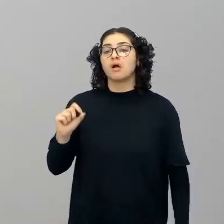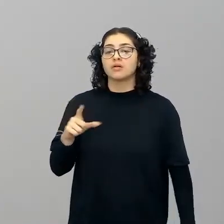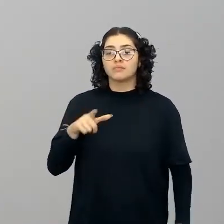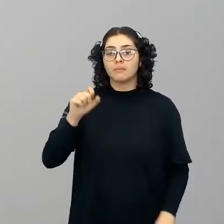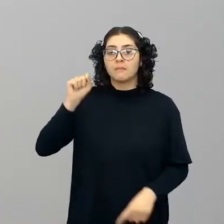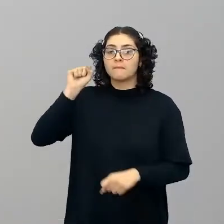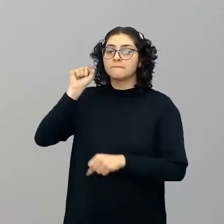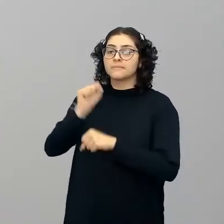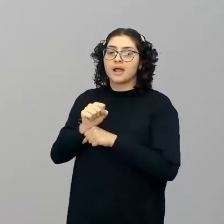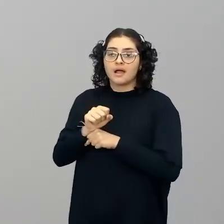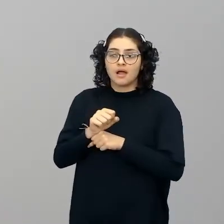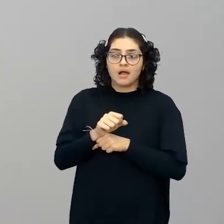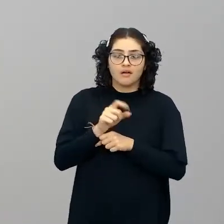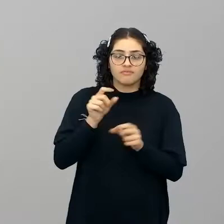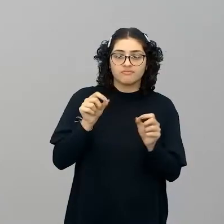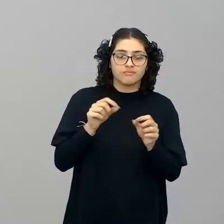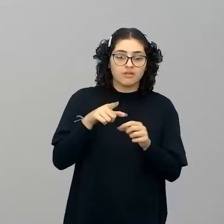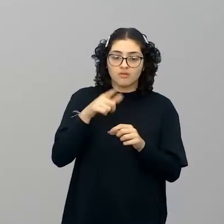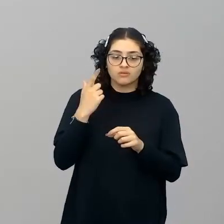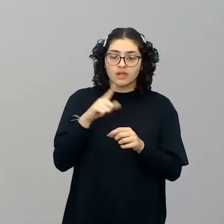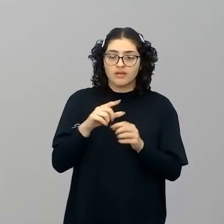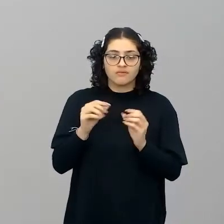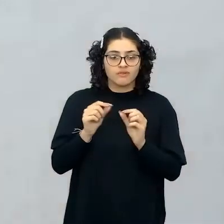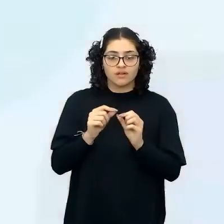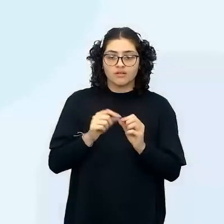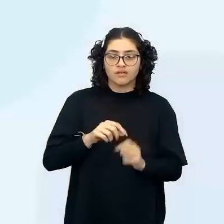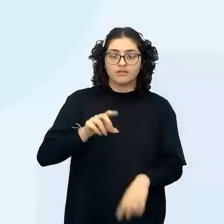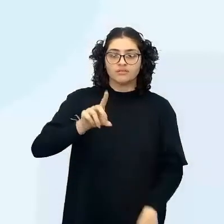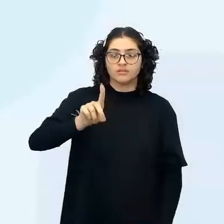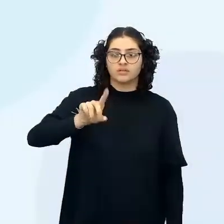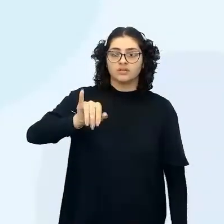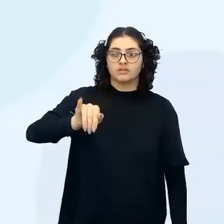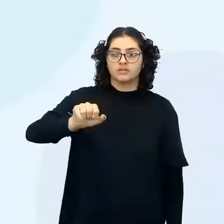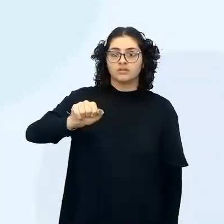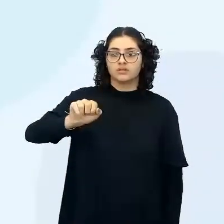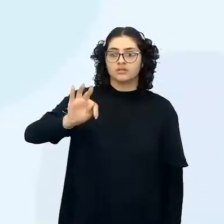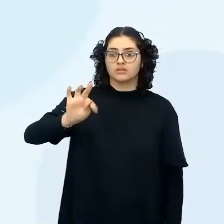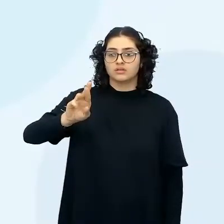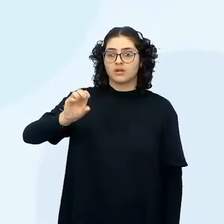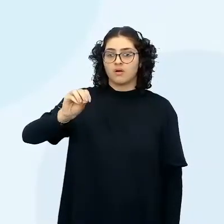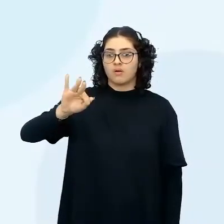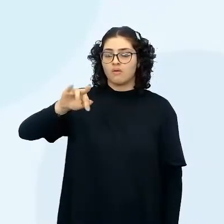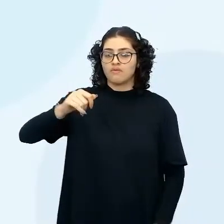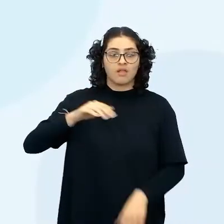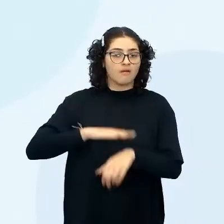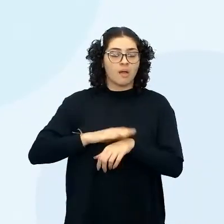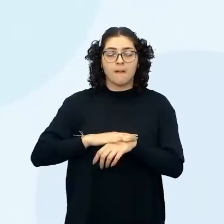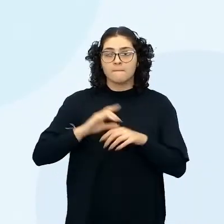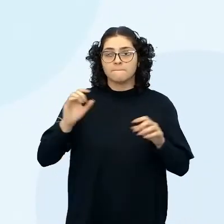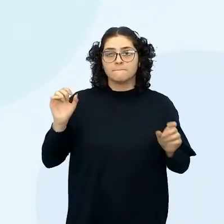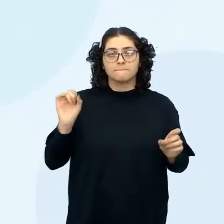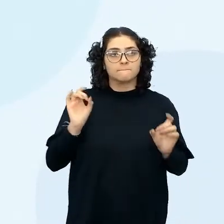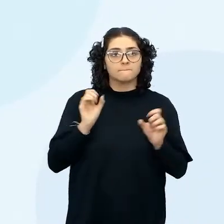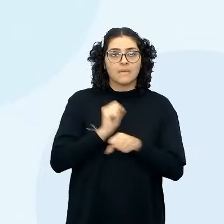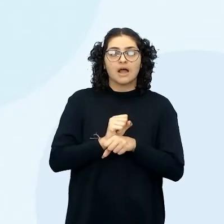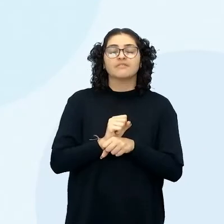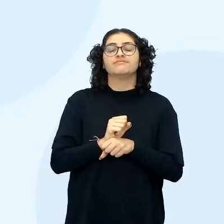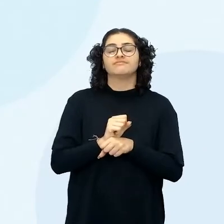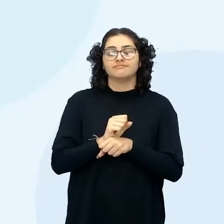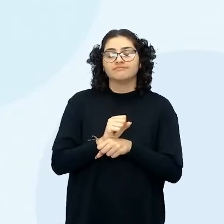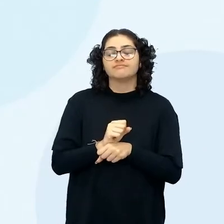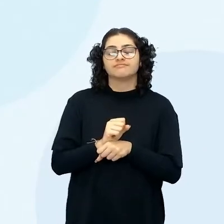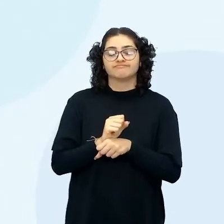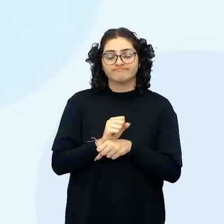produzir a distrofina. Então, aí, olha, vai aparecer na tela para vocês justamente isso. Com uma mutação